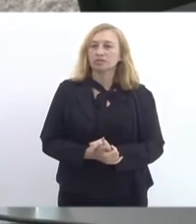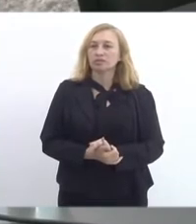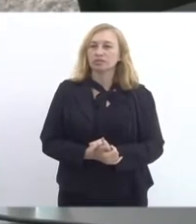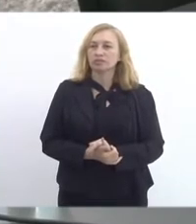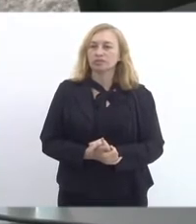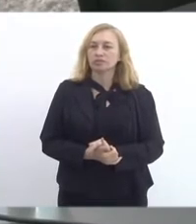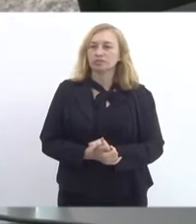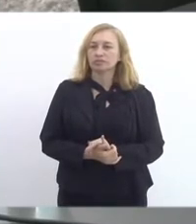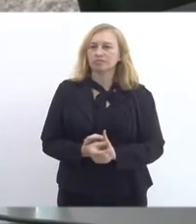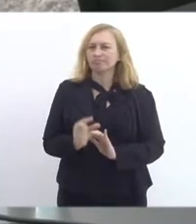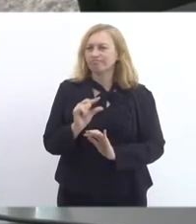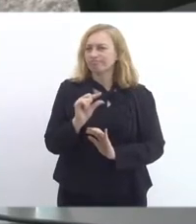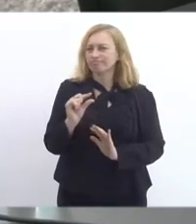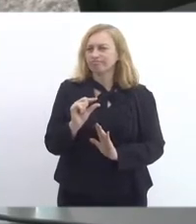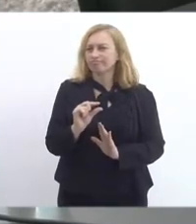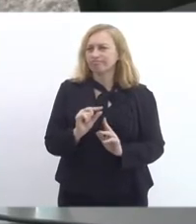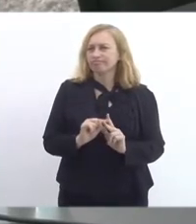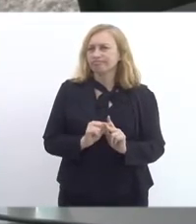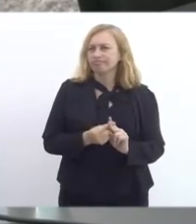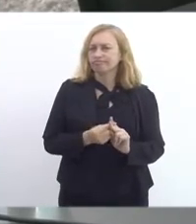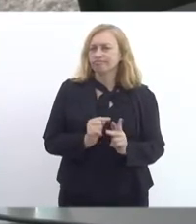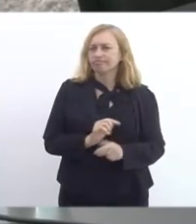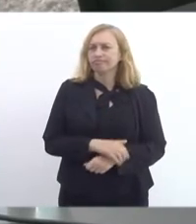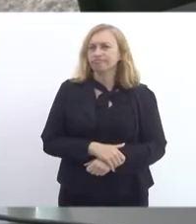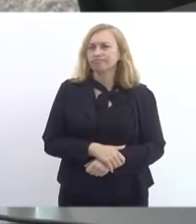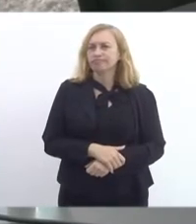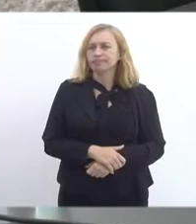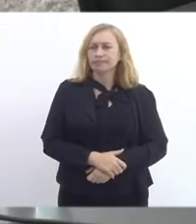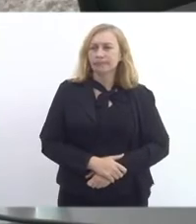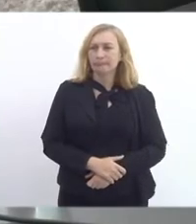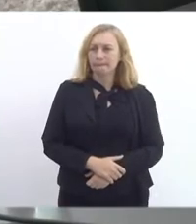É pequena a modificação.